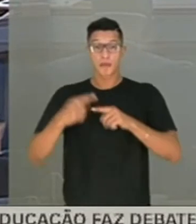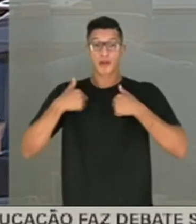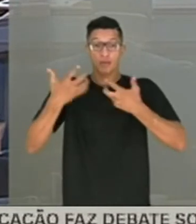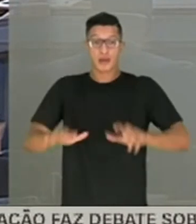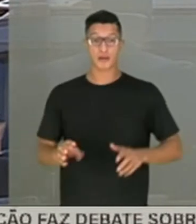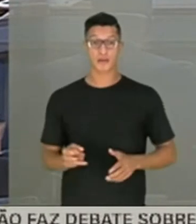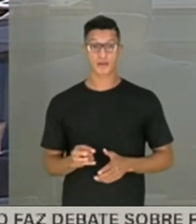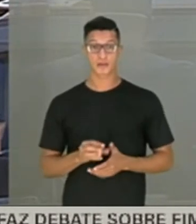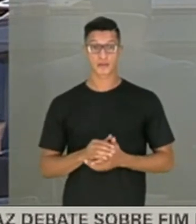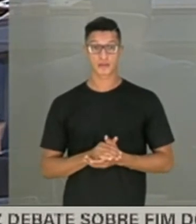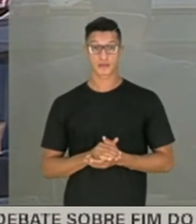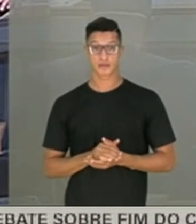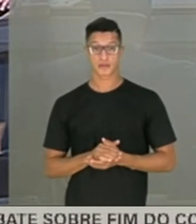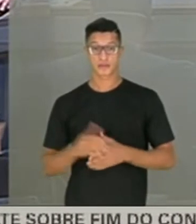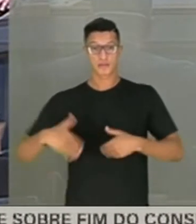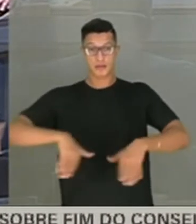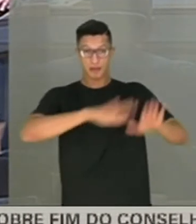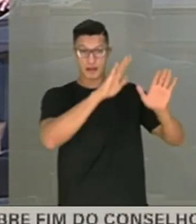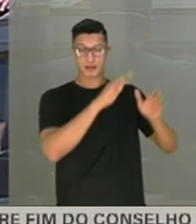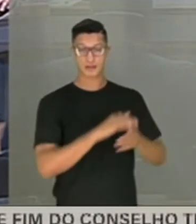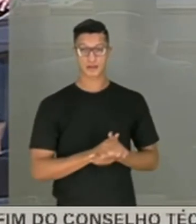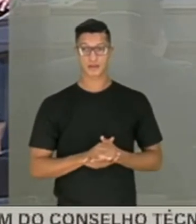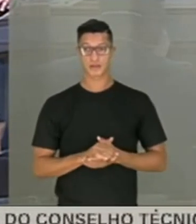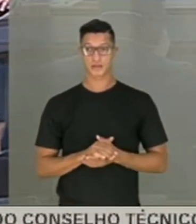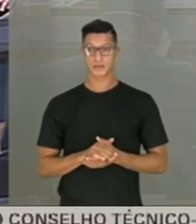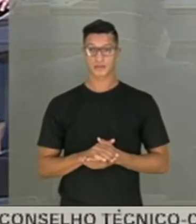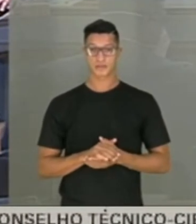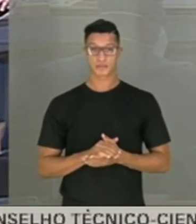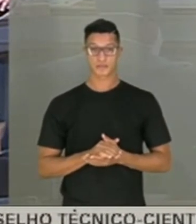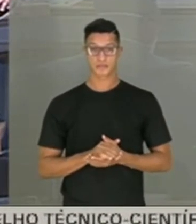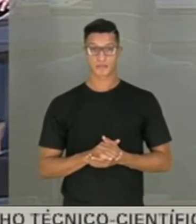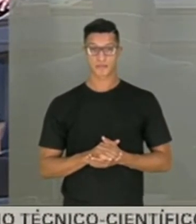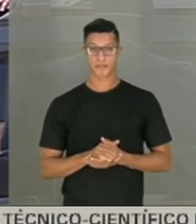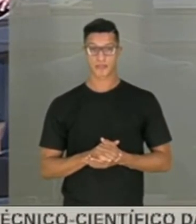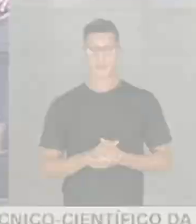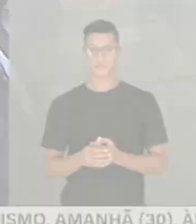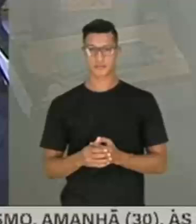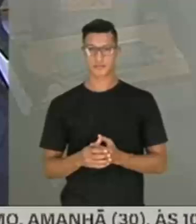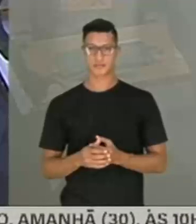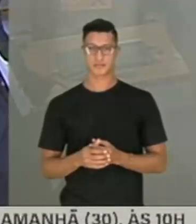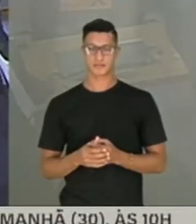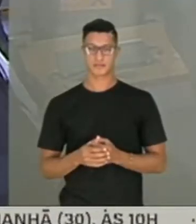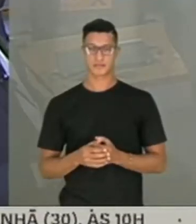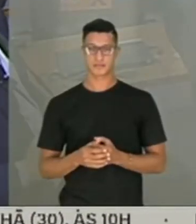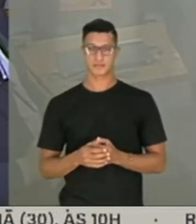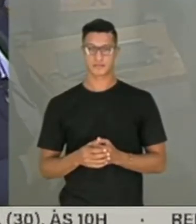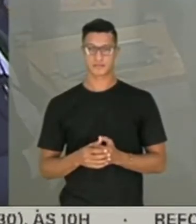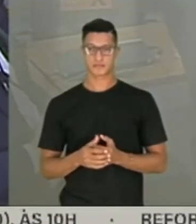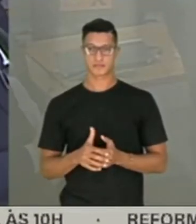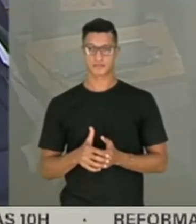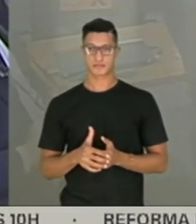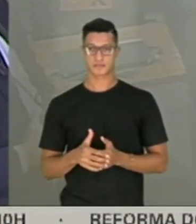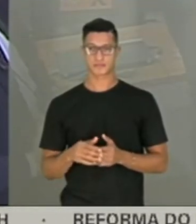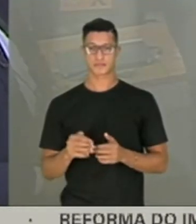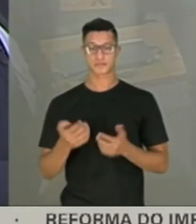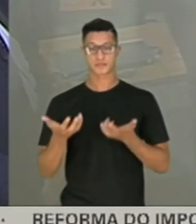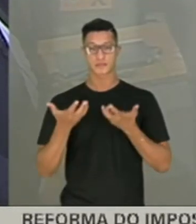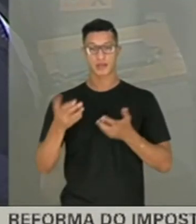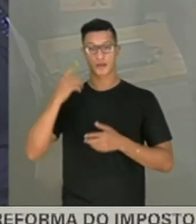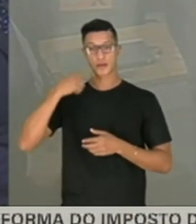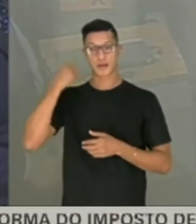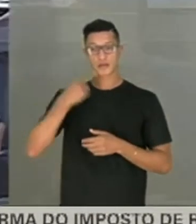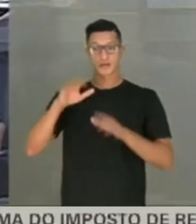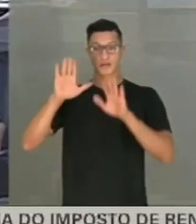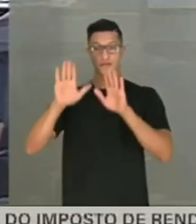vamos ver só deixar rolar e a propaganda e não tá Vamos segunda é o seguinte só quero que o